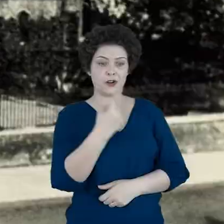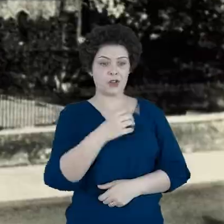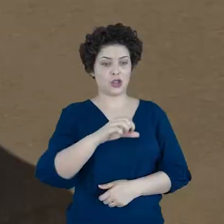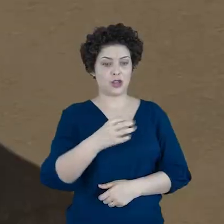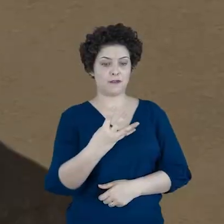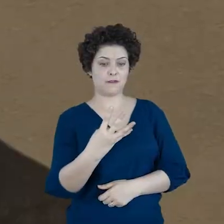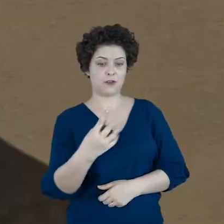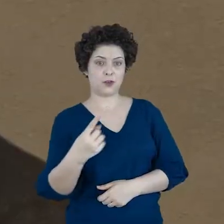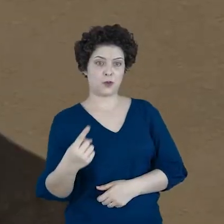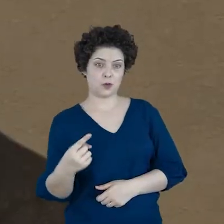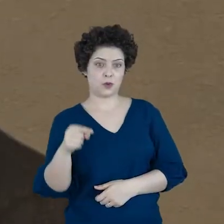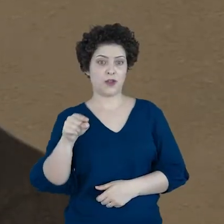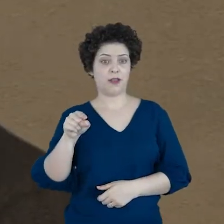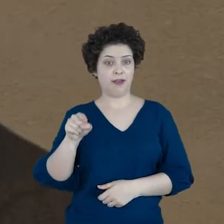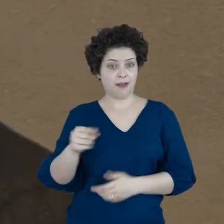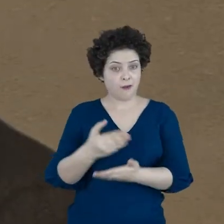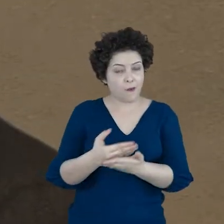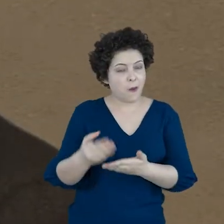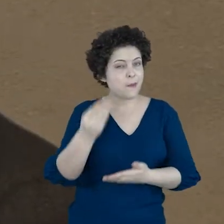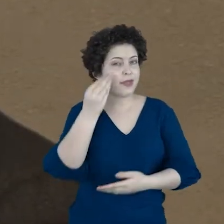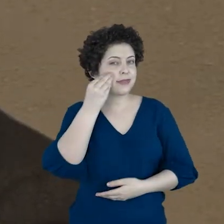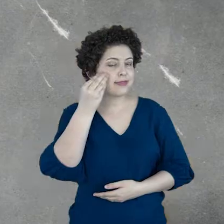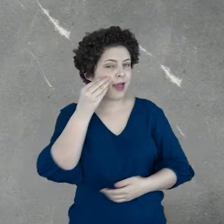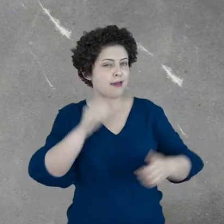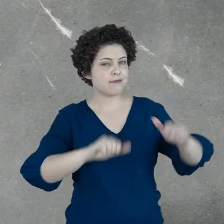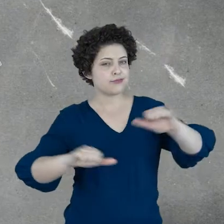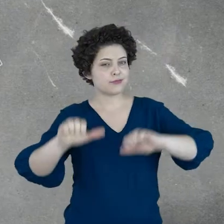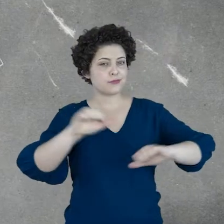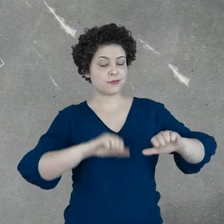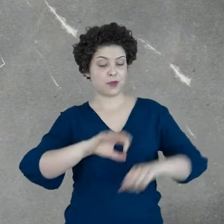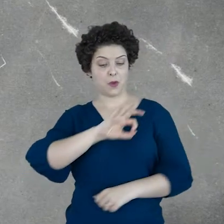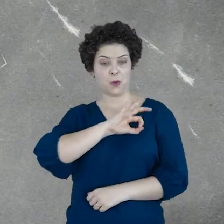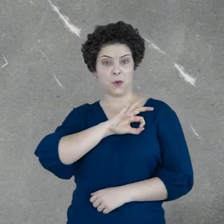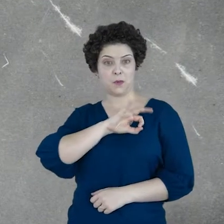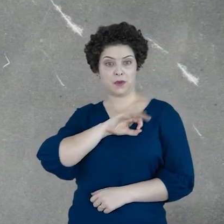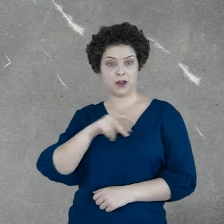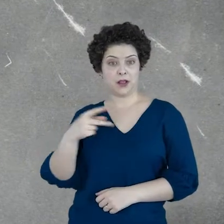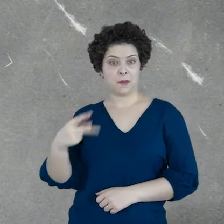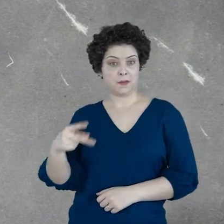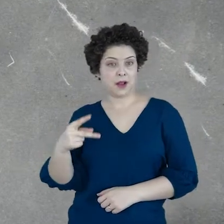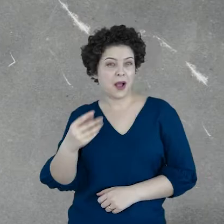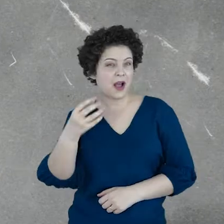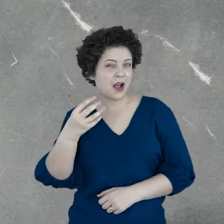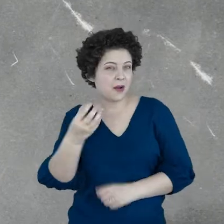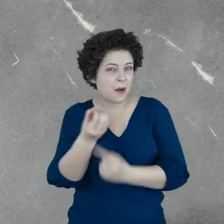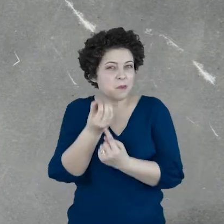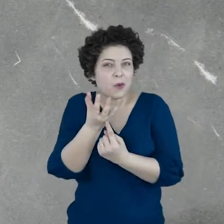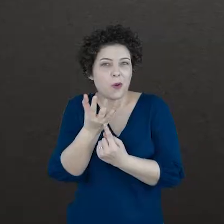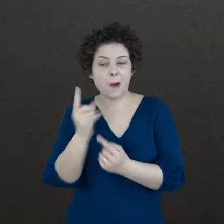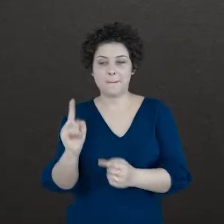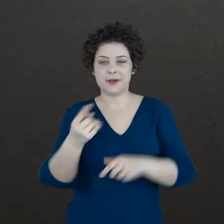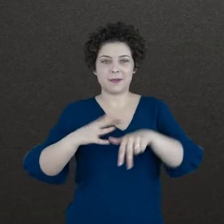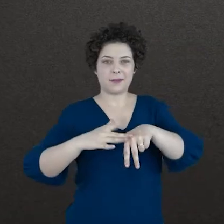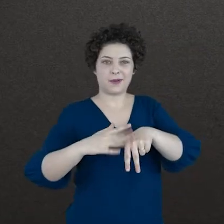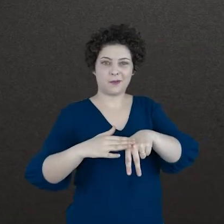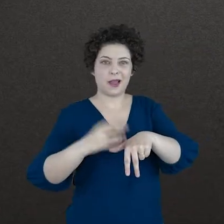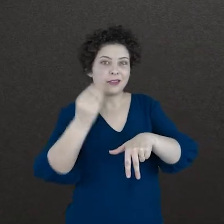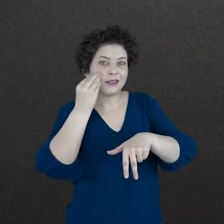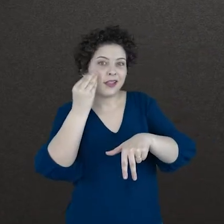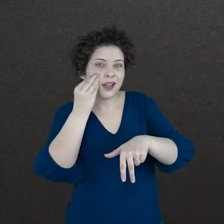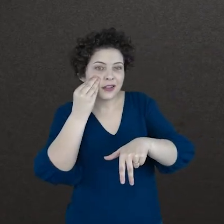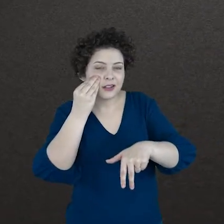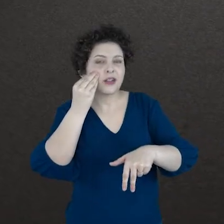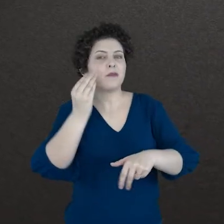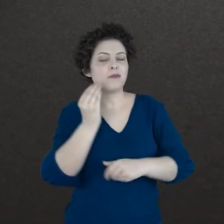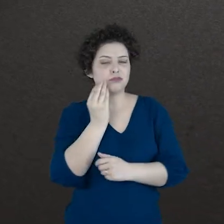1941, Florey iniciou os testes clínicos. O policial da rosa foi o primeiro paciente. A infecção